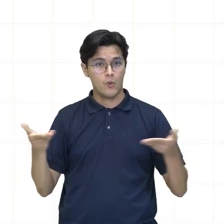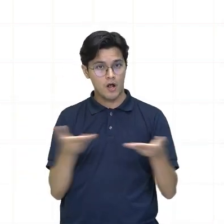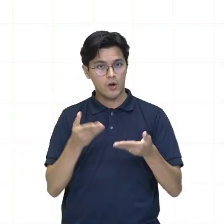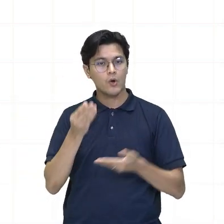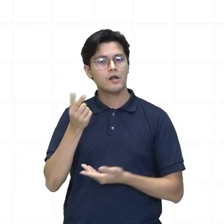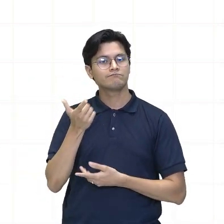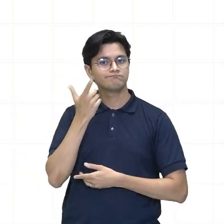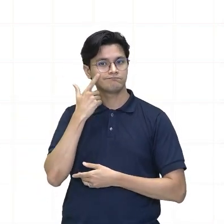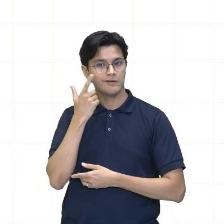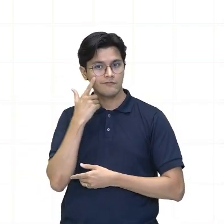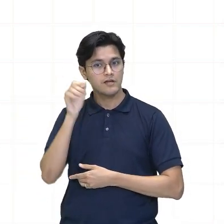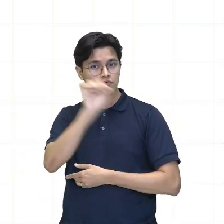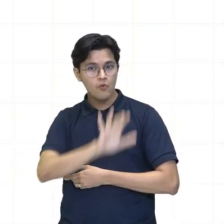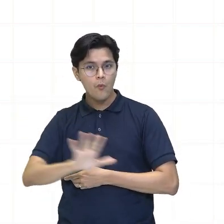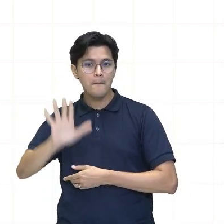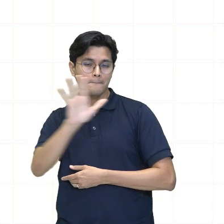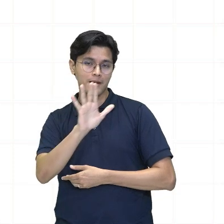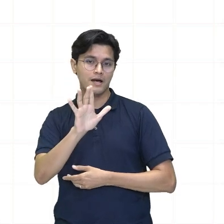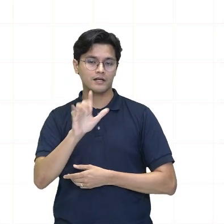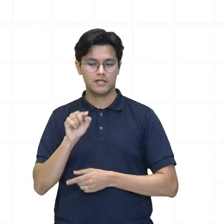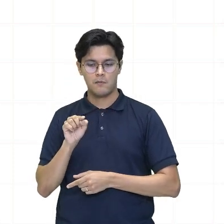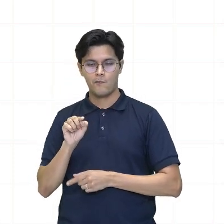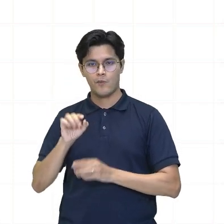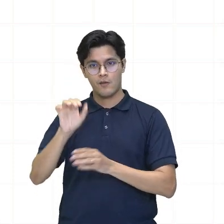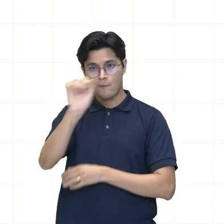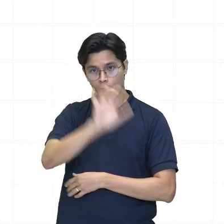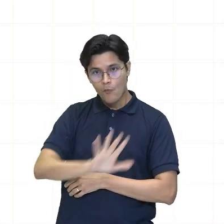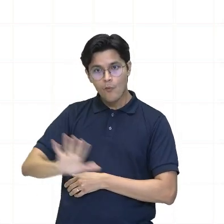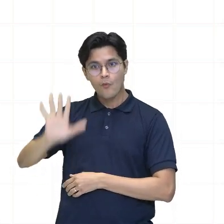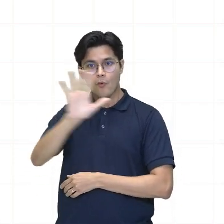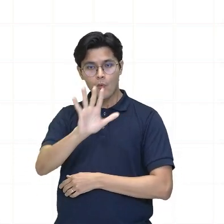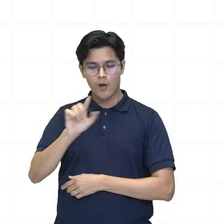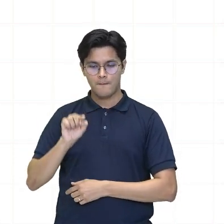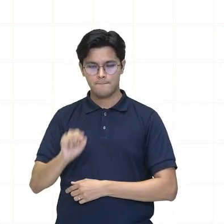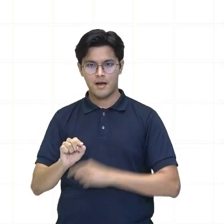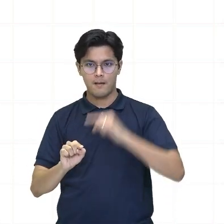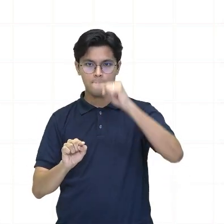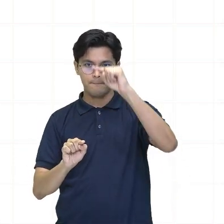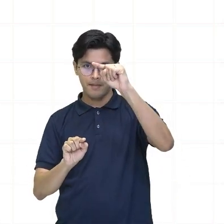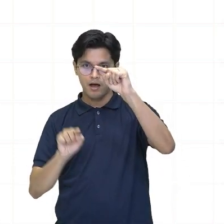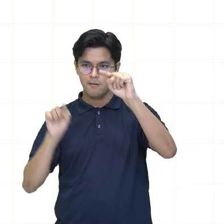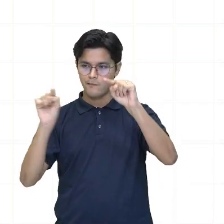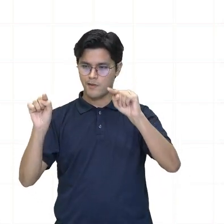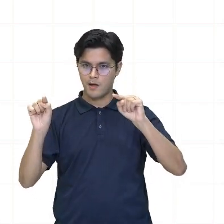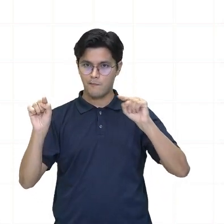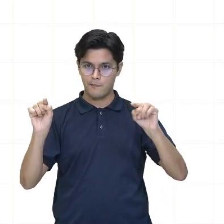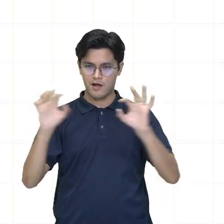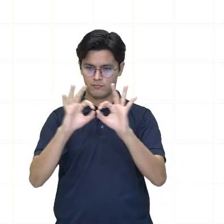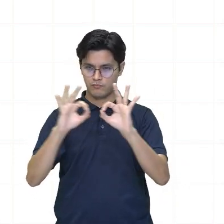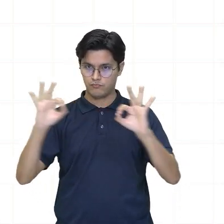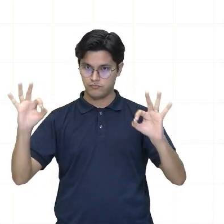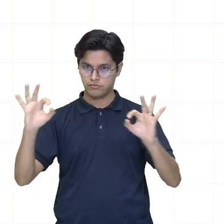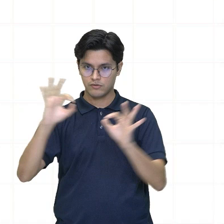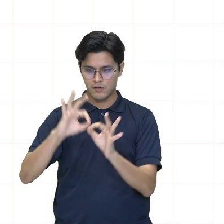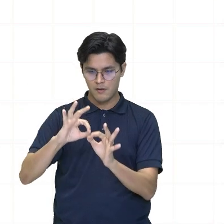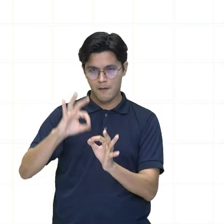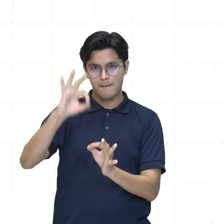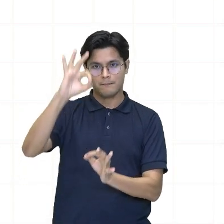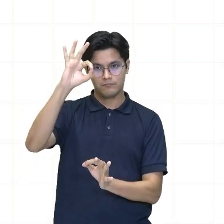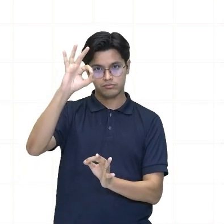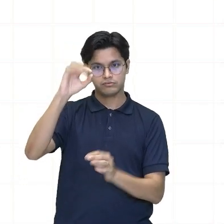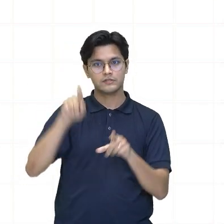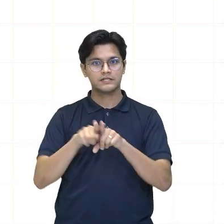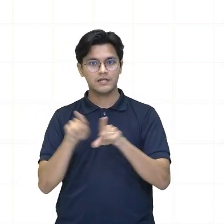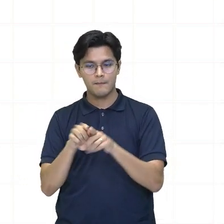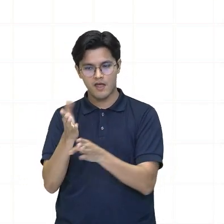mapa os pontos extremos do Brasil e as suas fronteiras terrestres e fronteiras marítimas.